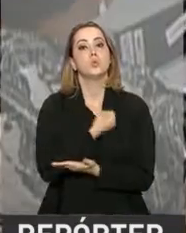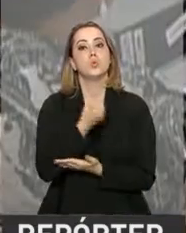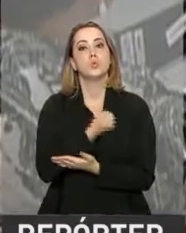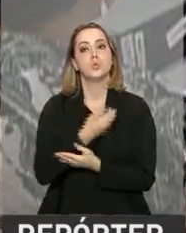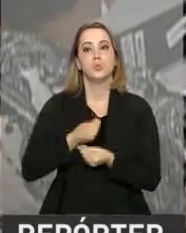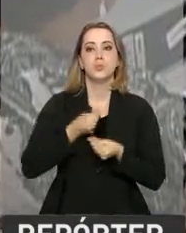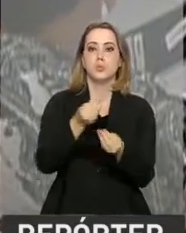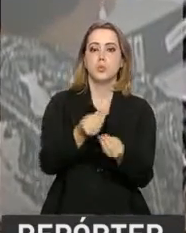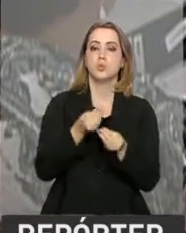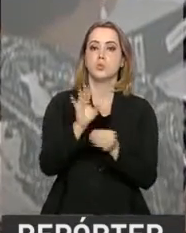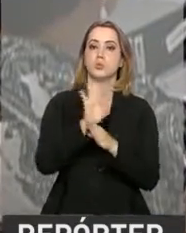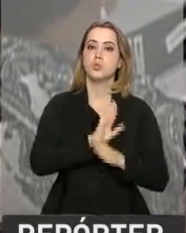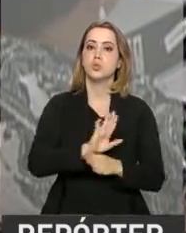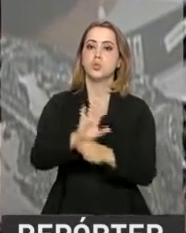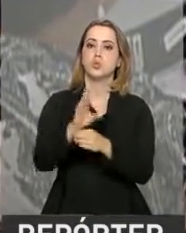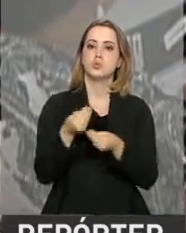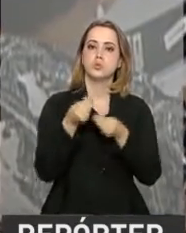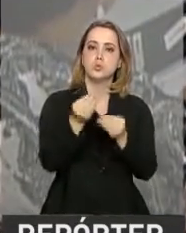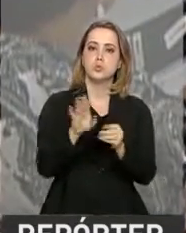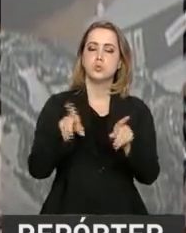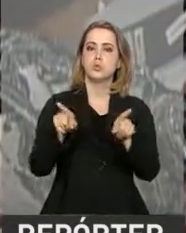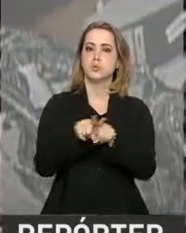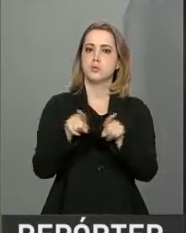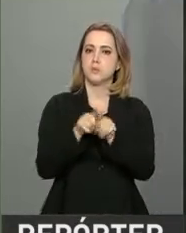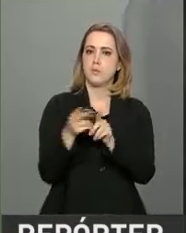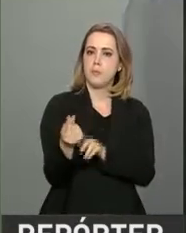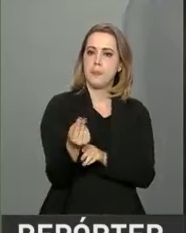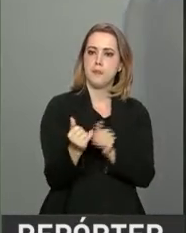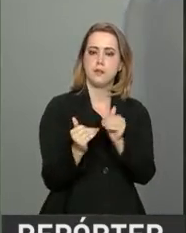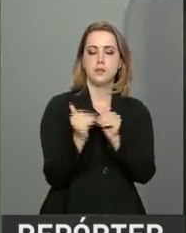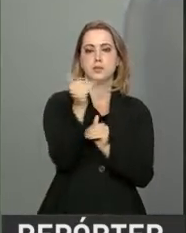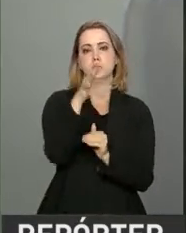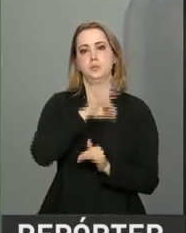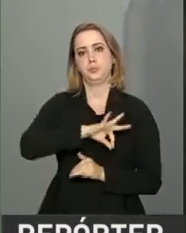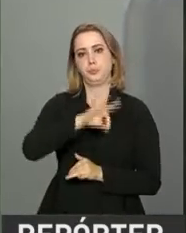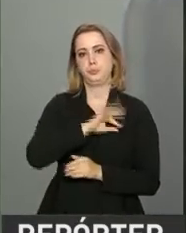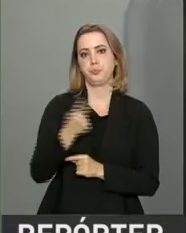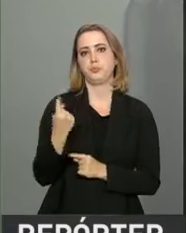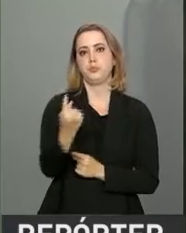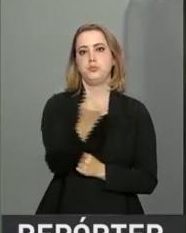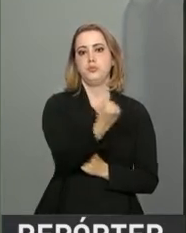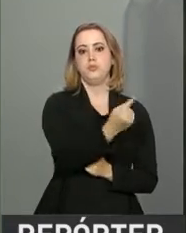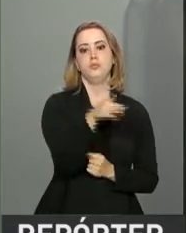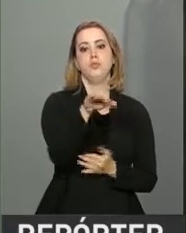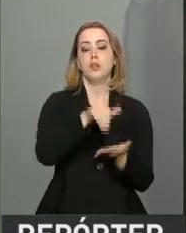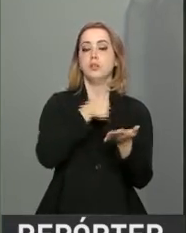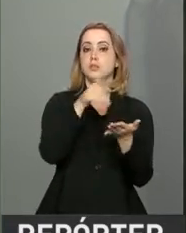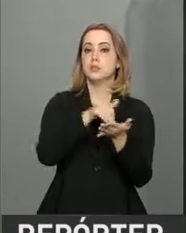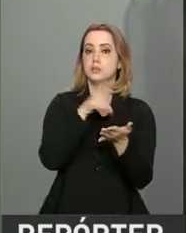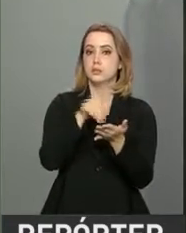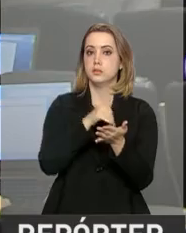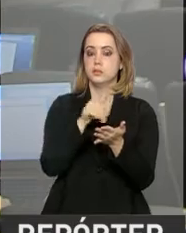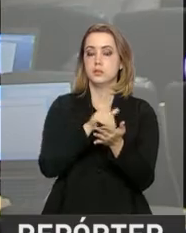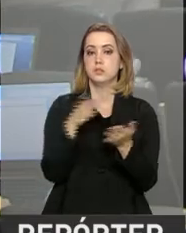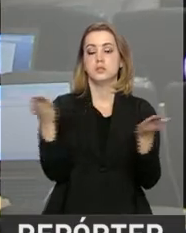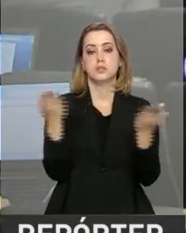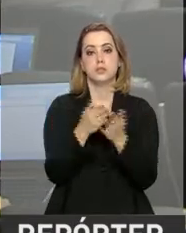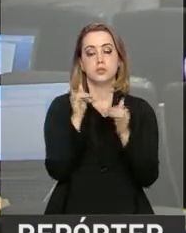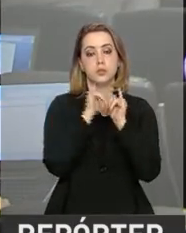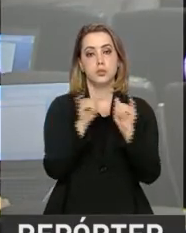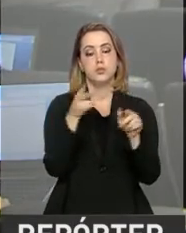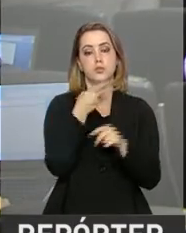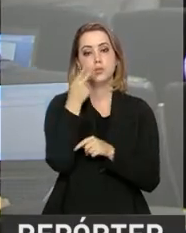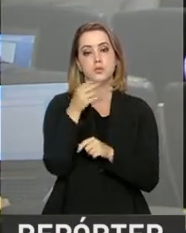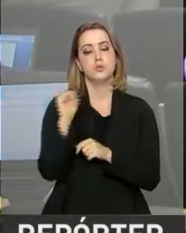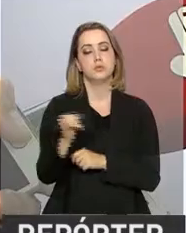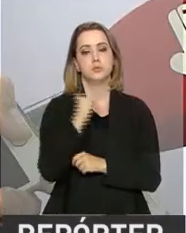concedidos e da elevação do valor médio dos benefícios. A secretária do Tesouro Nacional defendeu a reforma da Previdência para garantir o